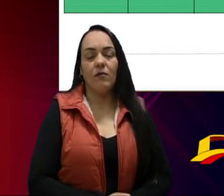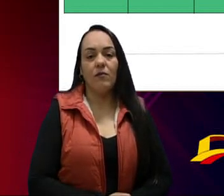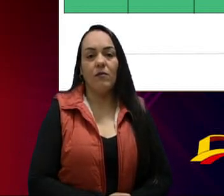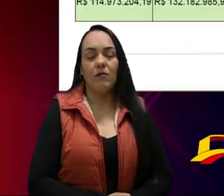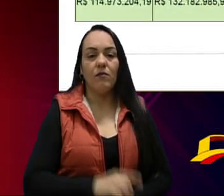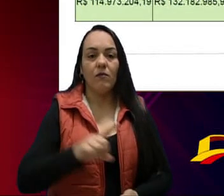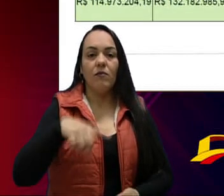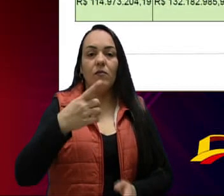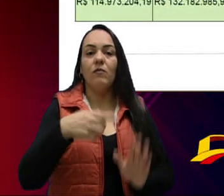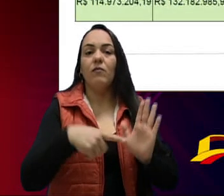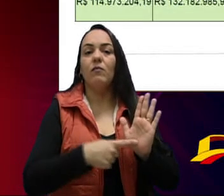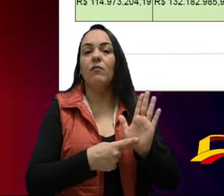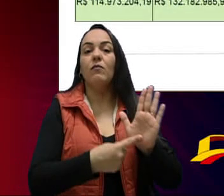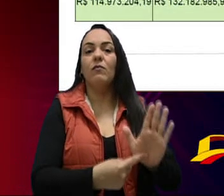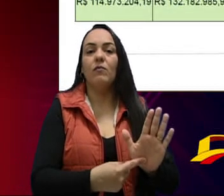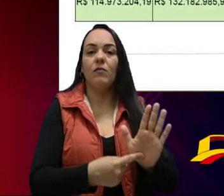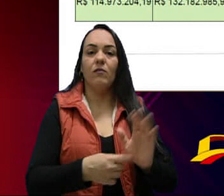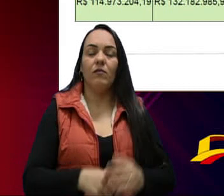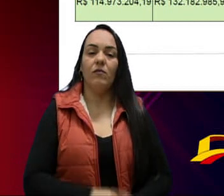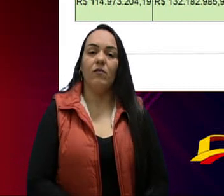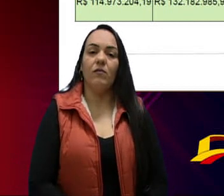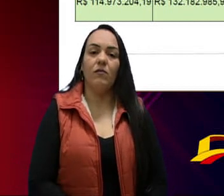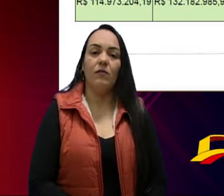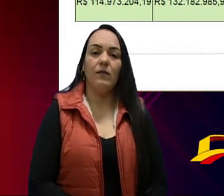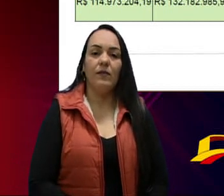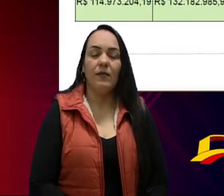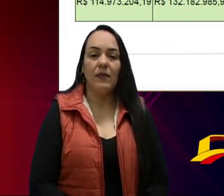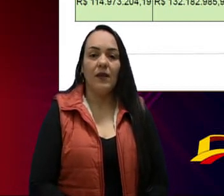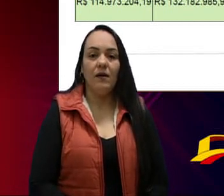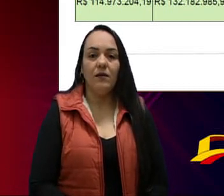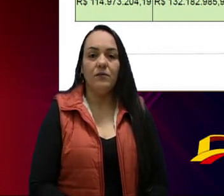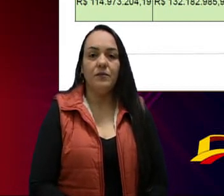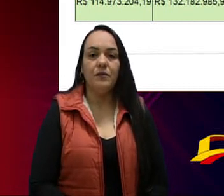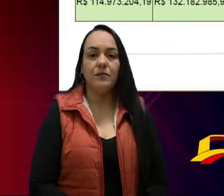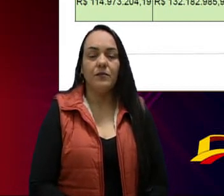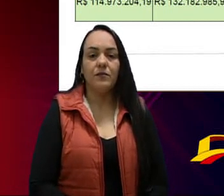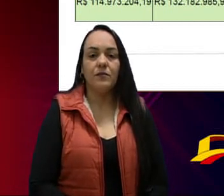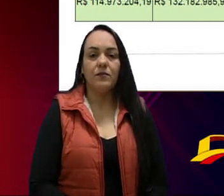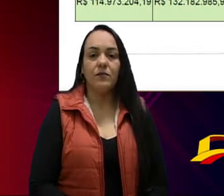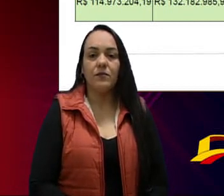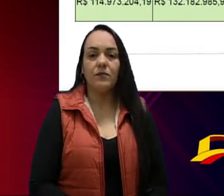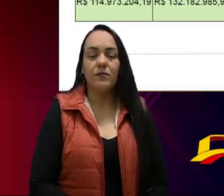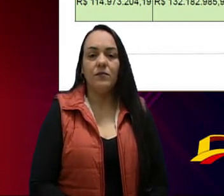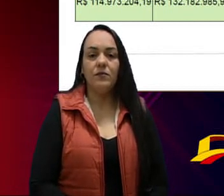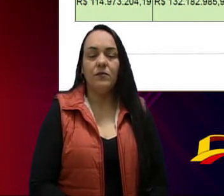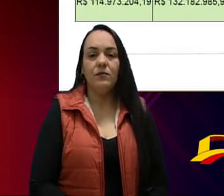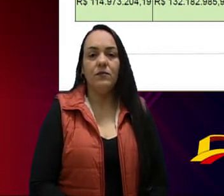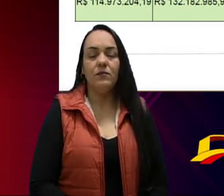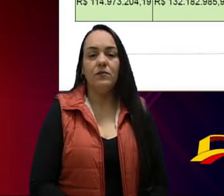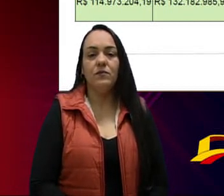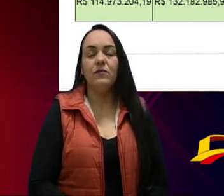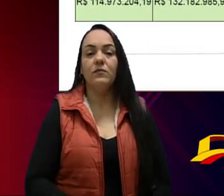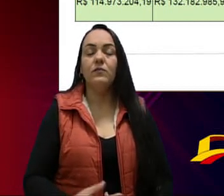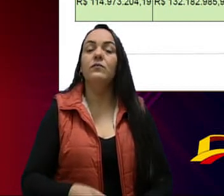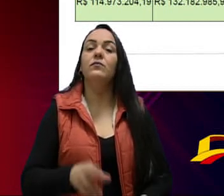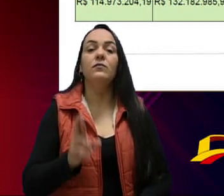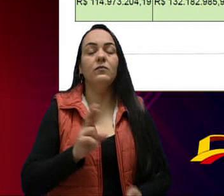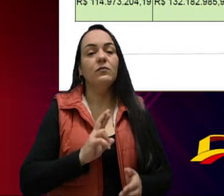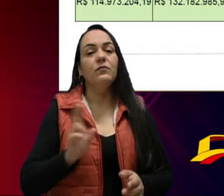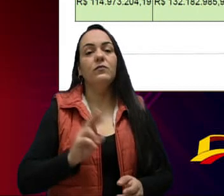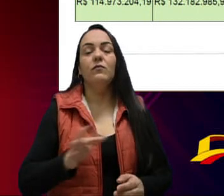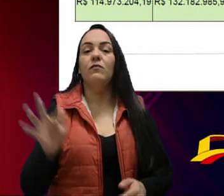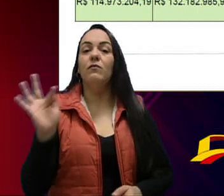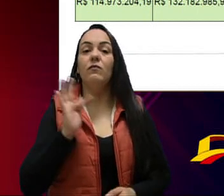o próximo slide e aí e eu recurso federal